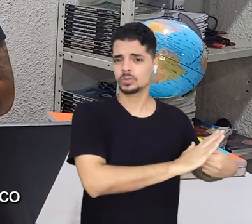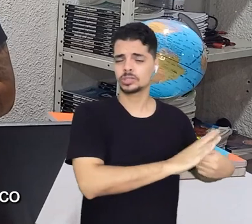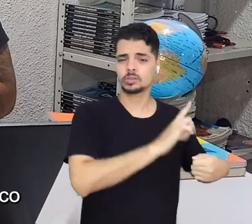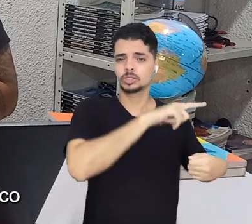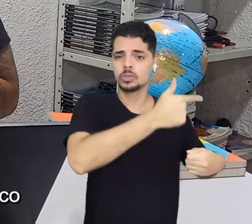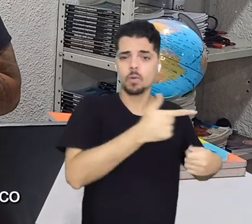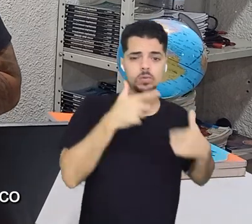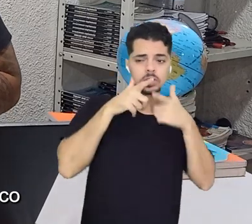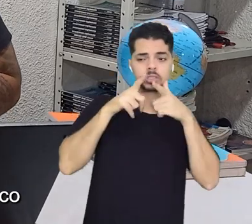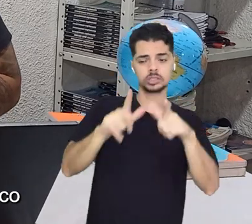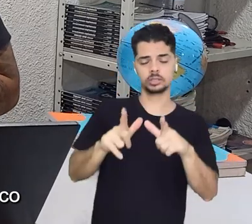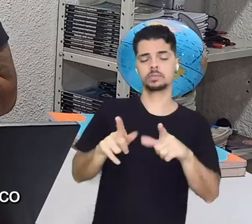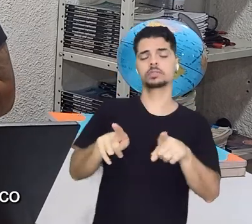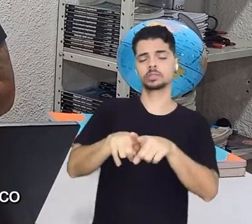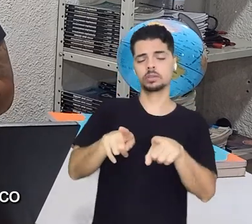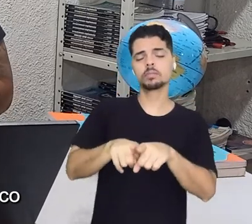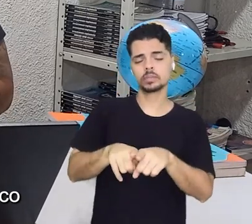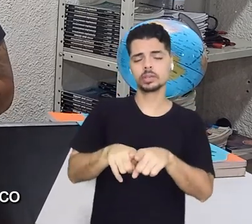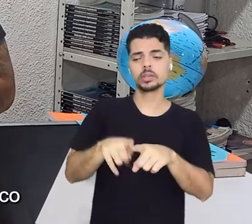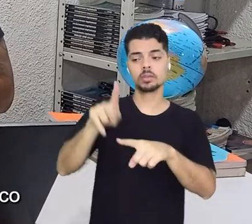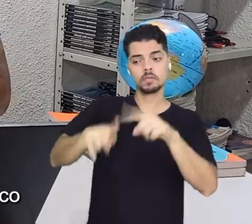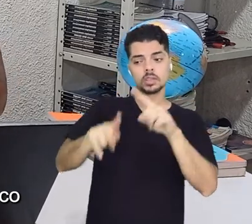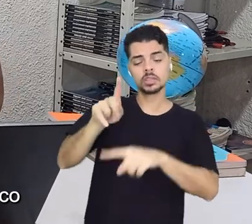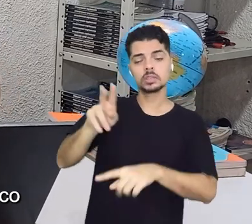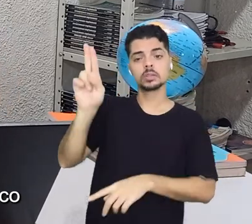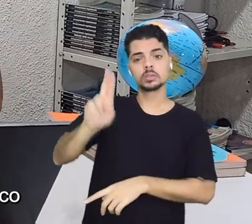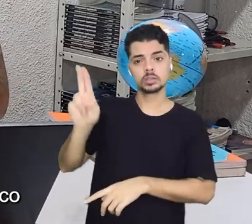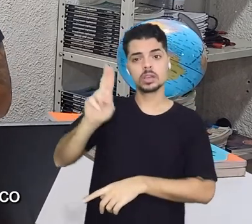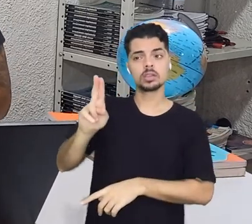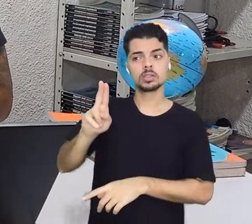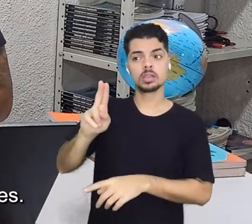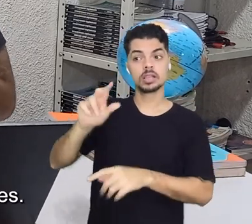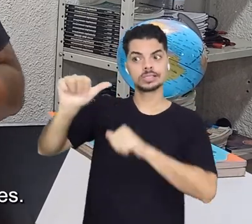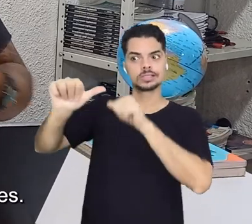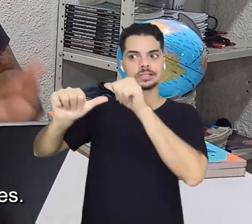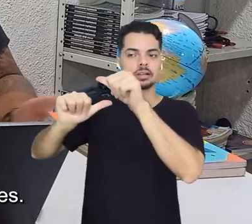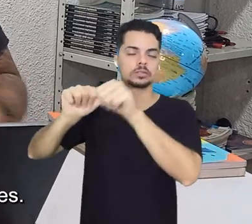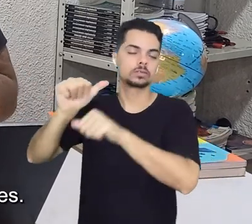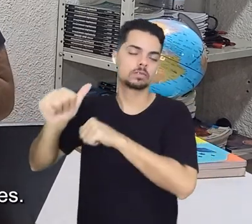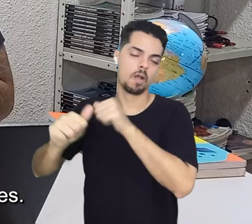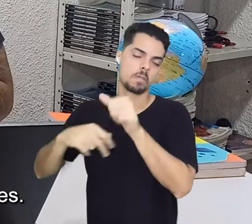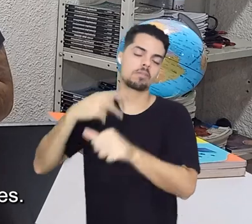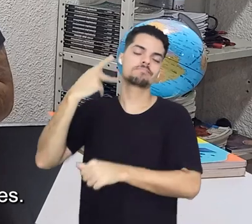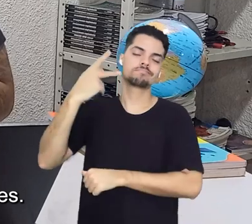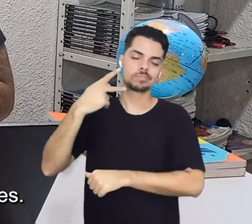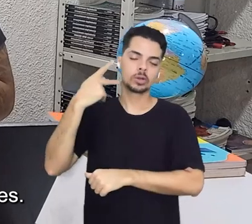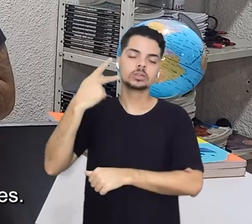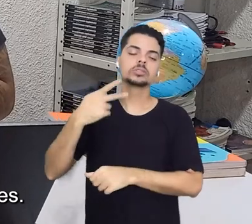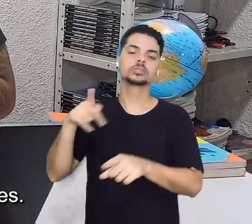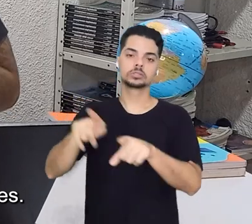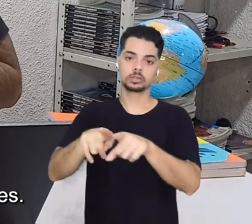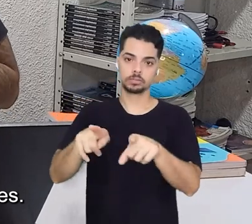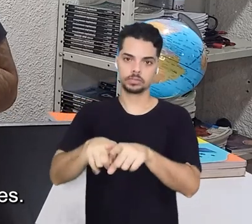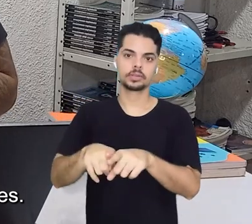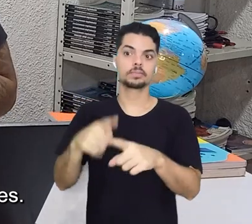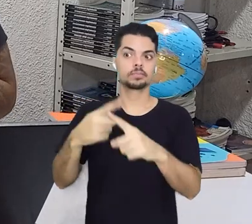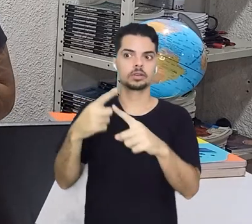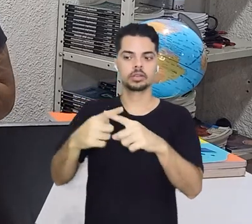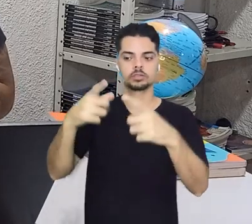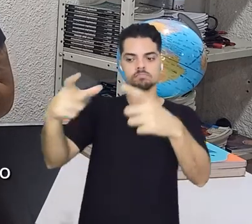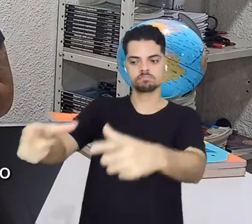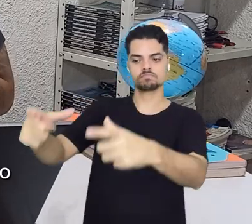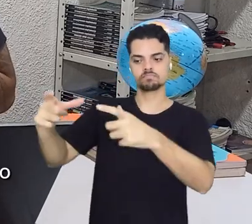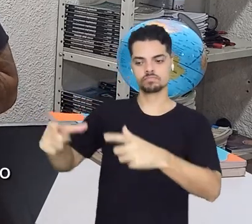A ferramenta da linguagem, então, se torna um instrumento político que separa, que segrega e cria